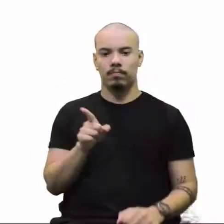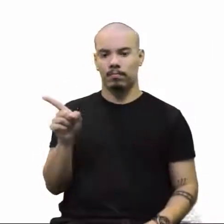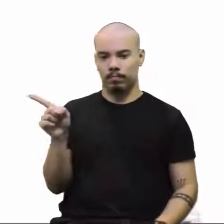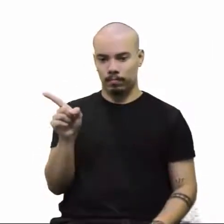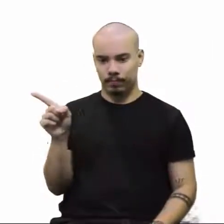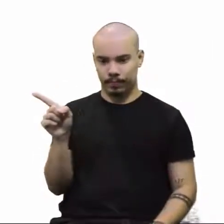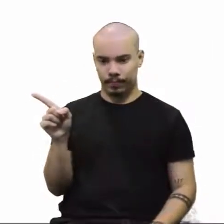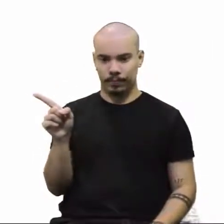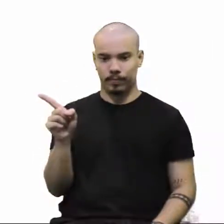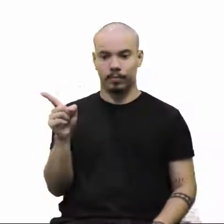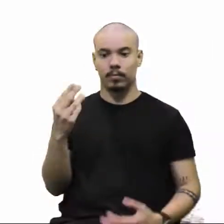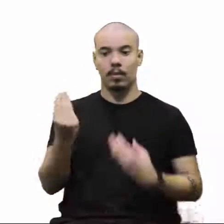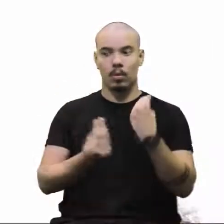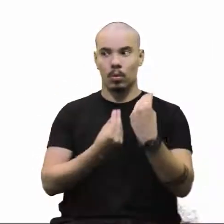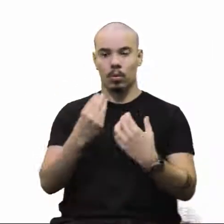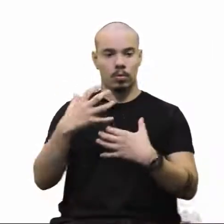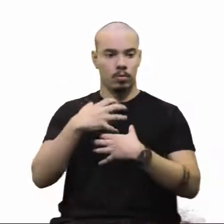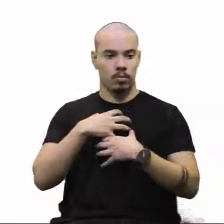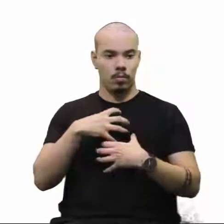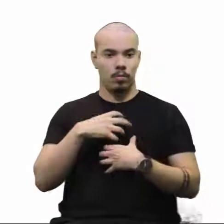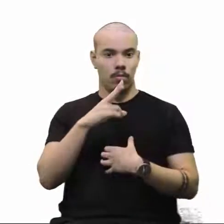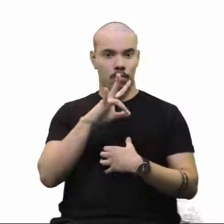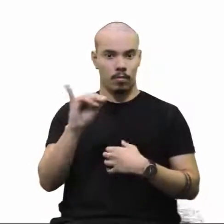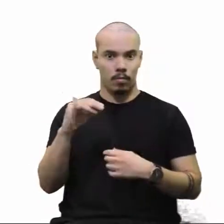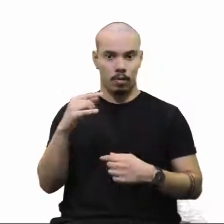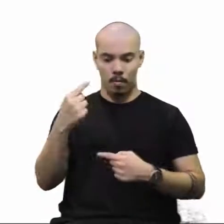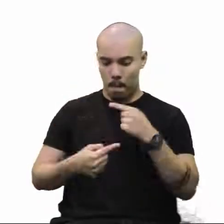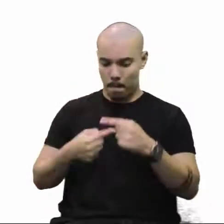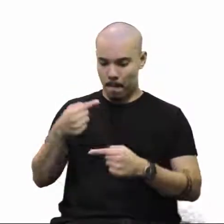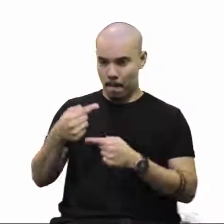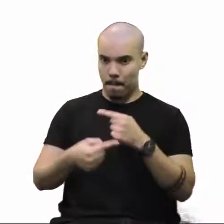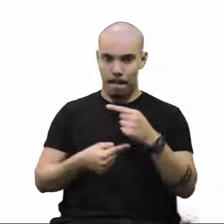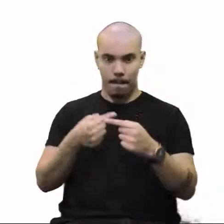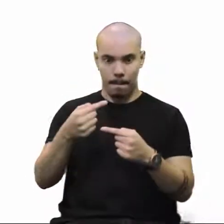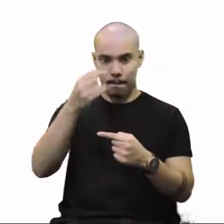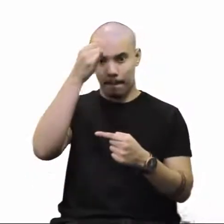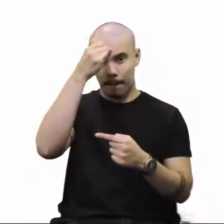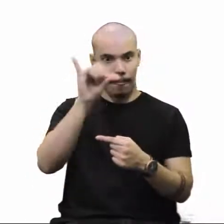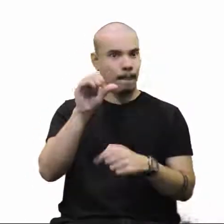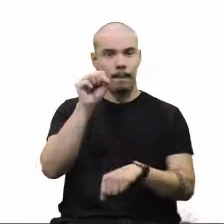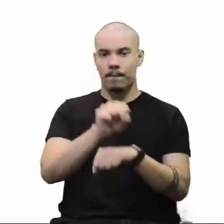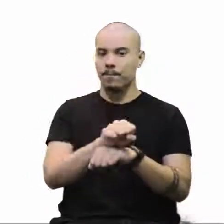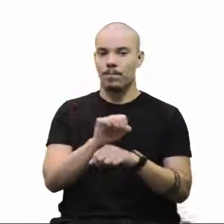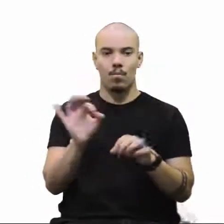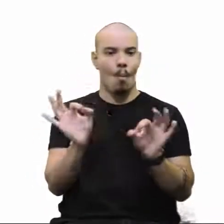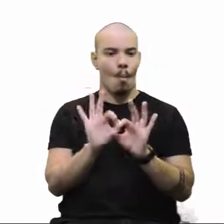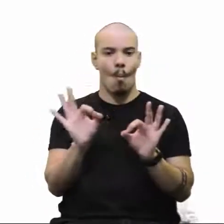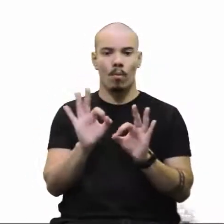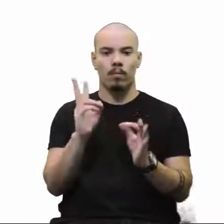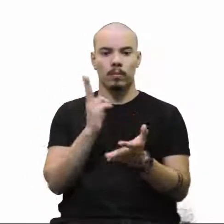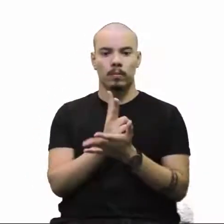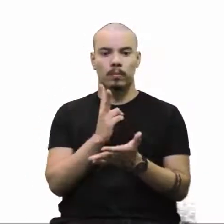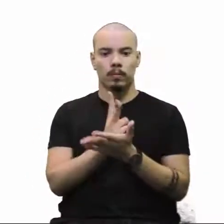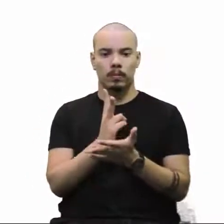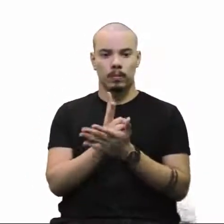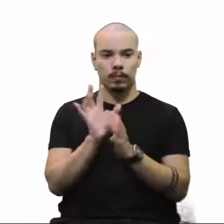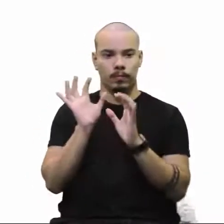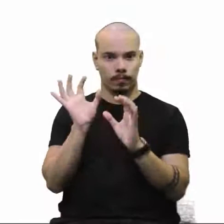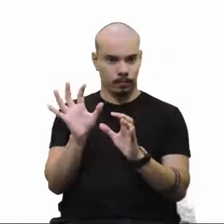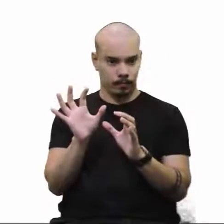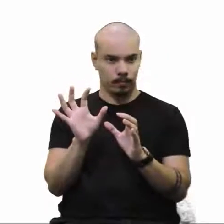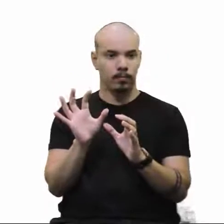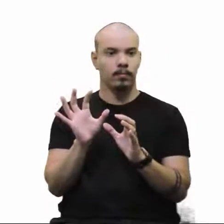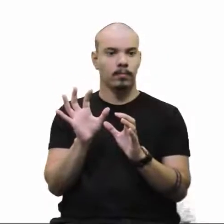e a forma que ele vai trabalhar para que essa rotação não pare, né? Fique invertendo aí o sentido. Ele